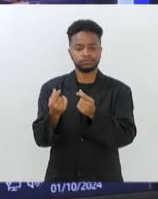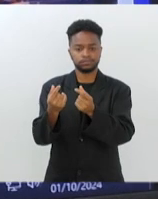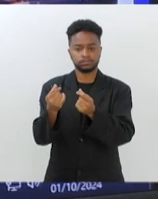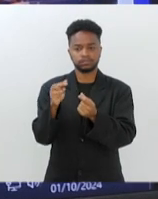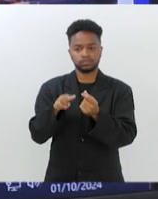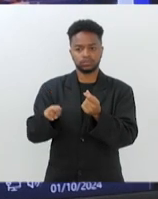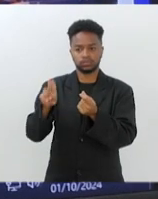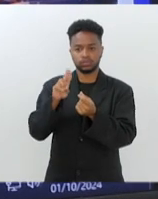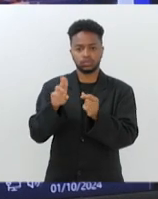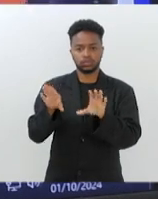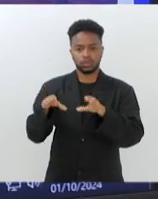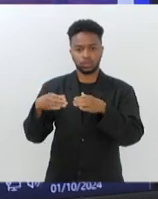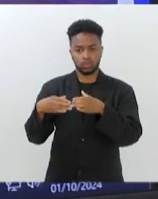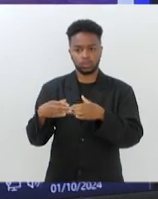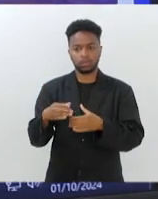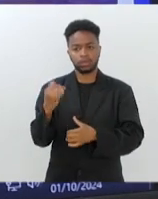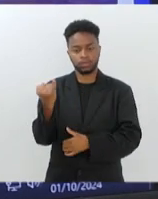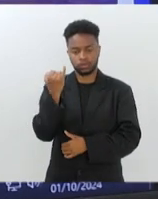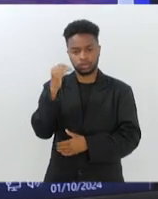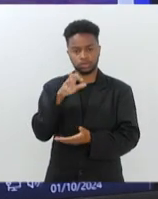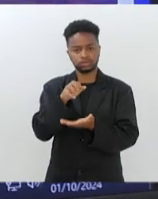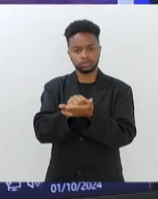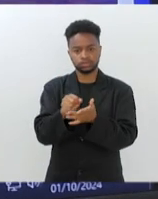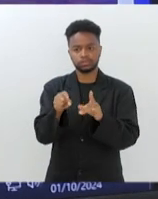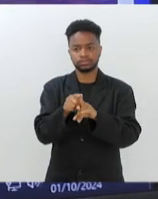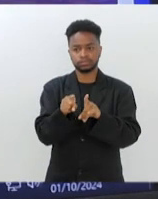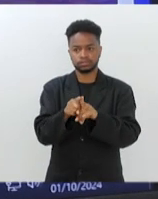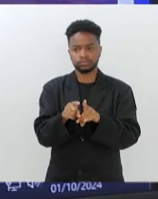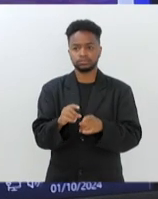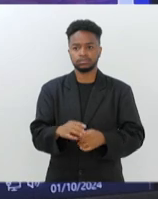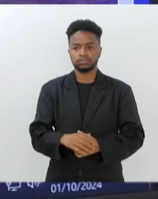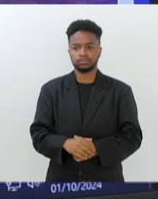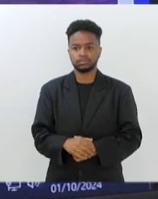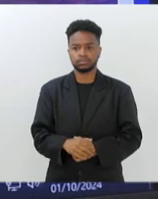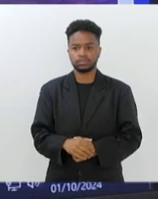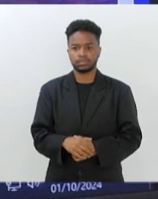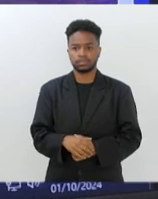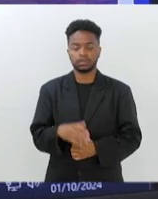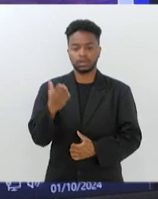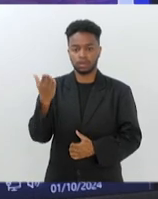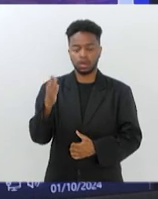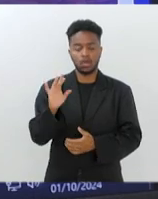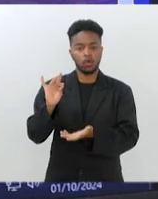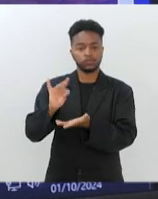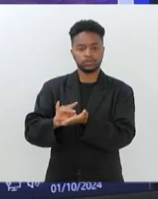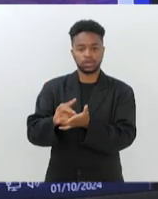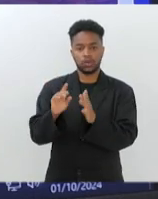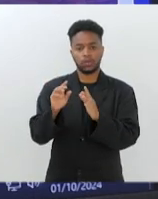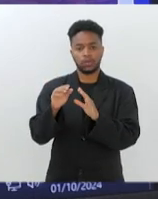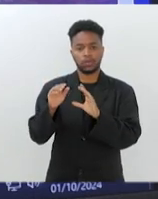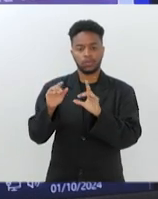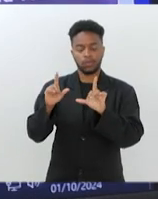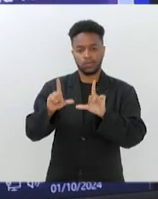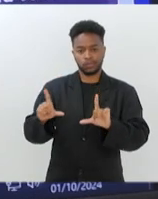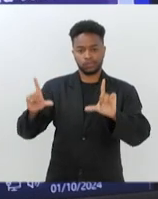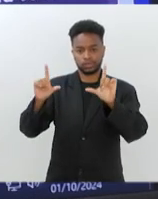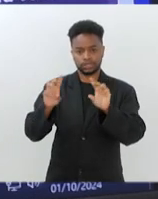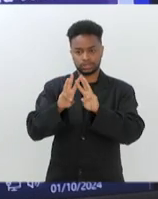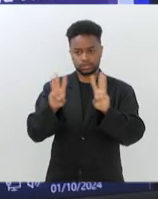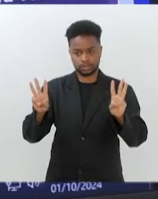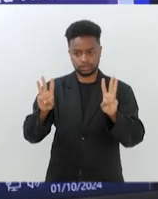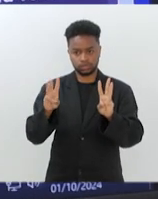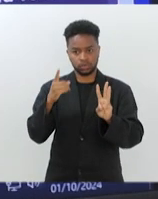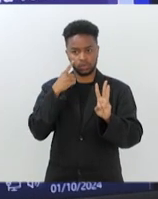Lead é importante que fique o registro que tá na página oficial do Governo do Estado ali agora